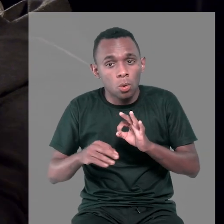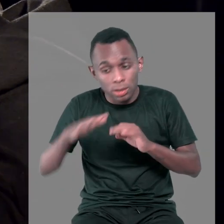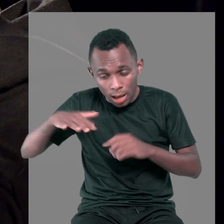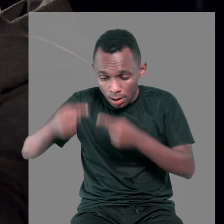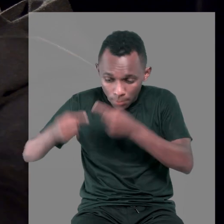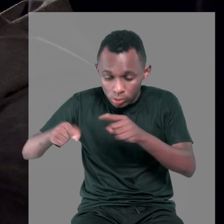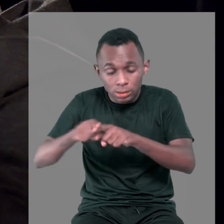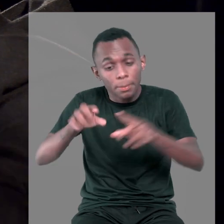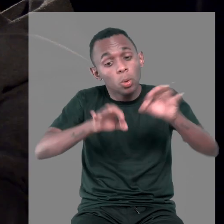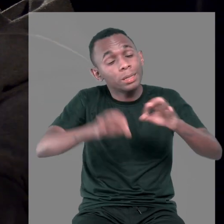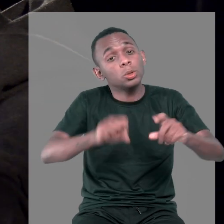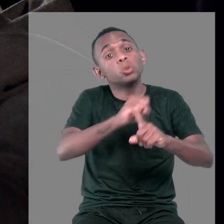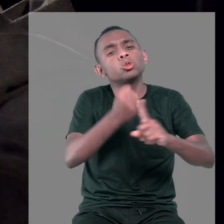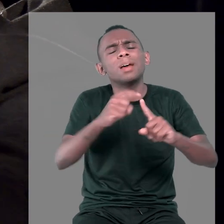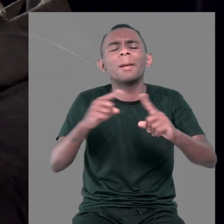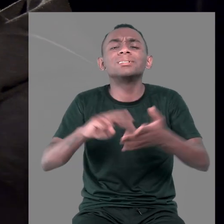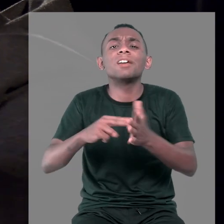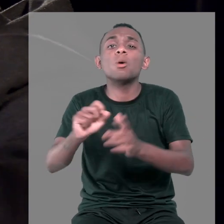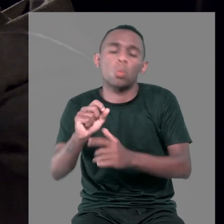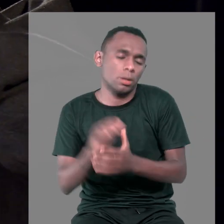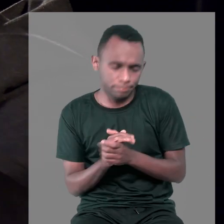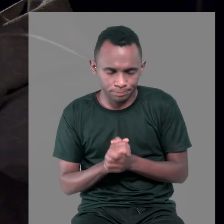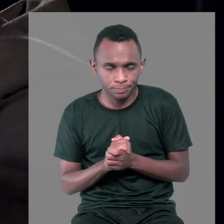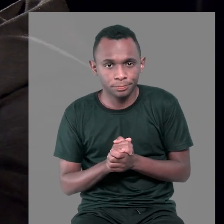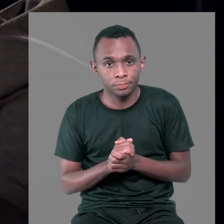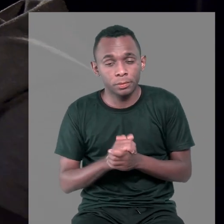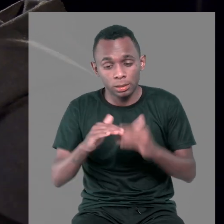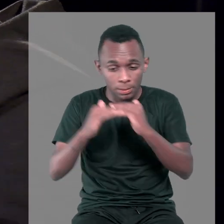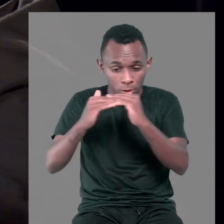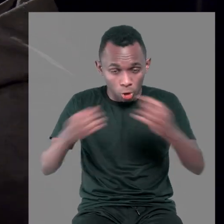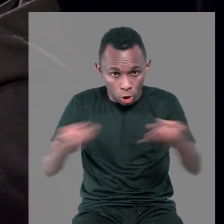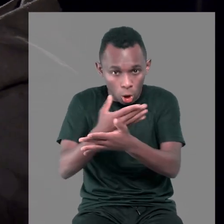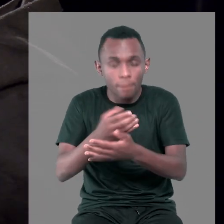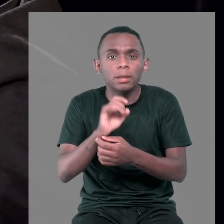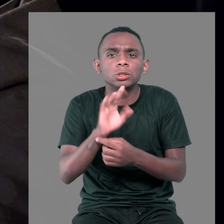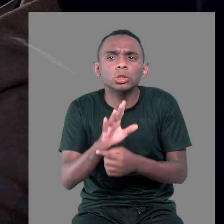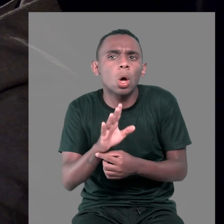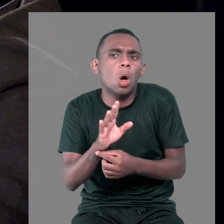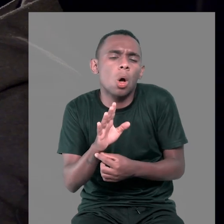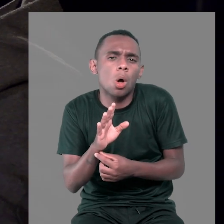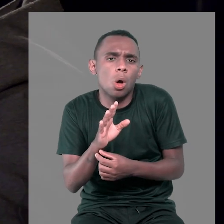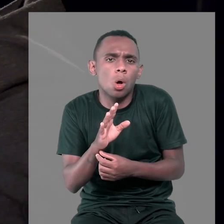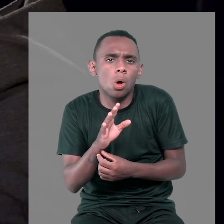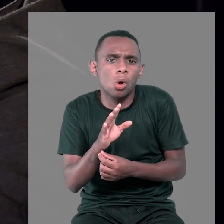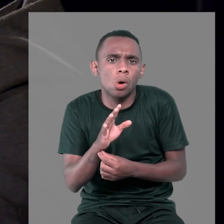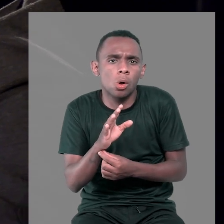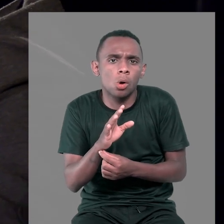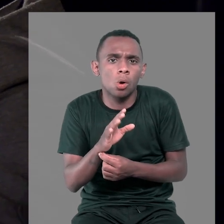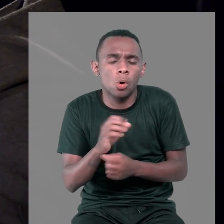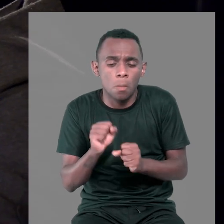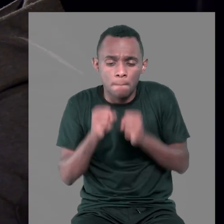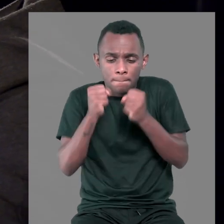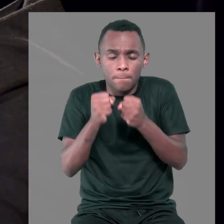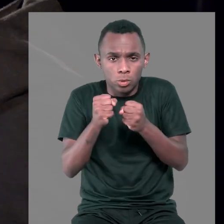e que, né, ele é ocupado alternadamente por pessoas, partidos diferentes. Não é só isso.